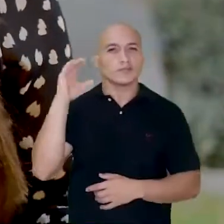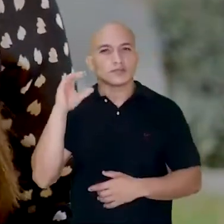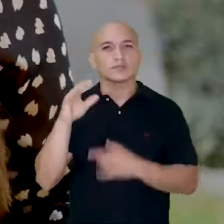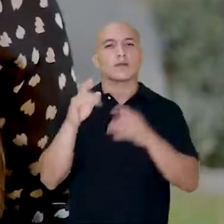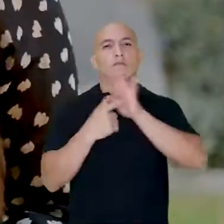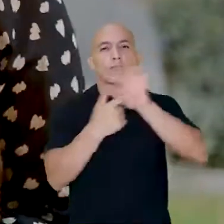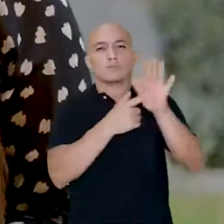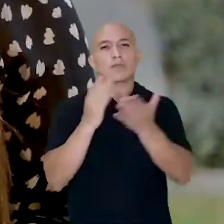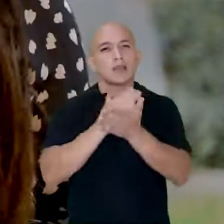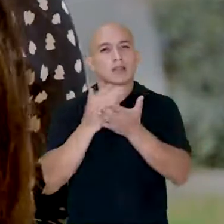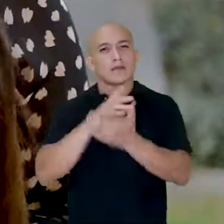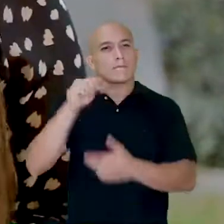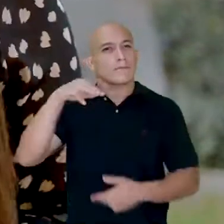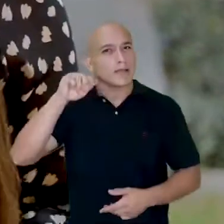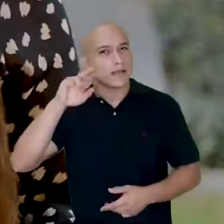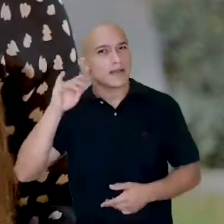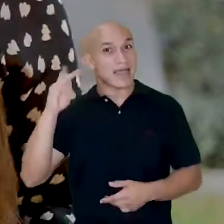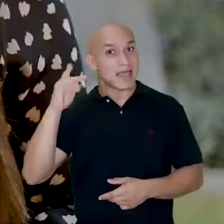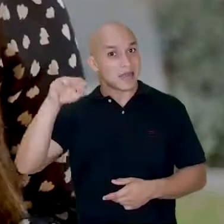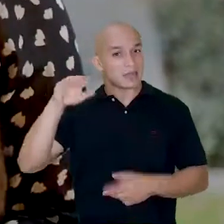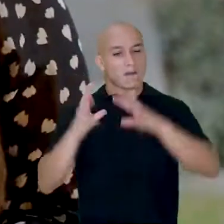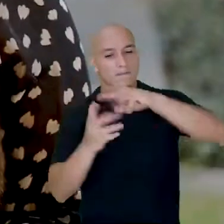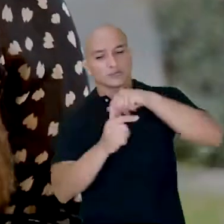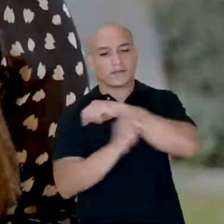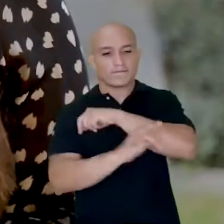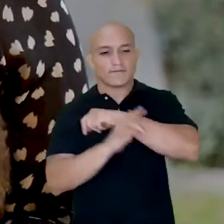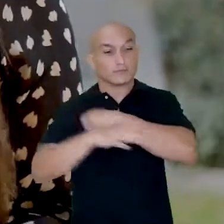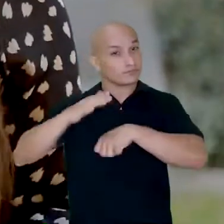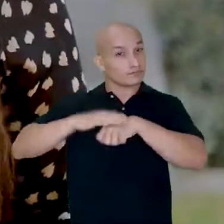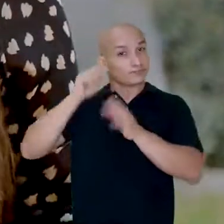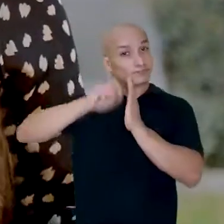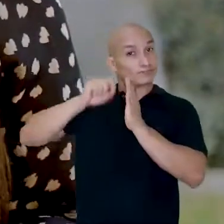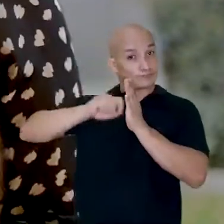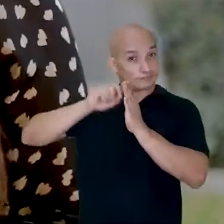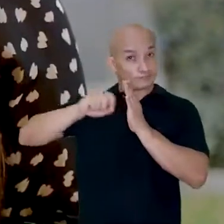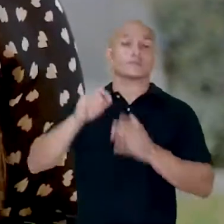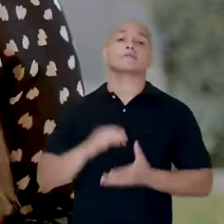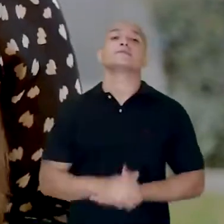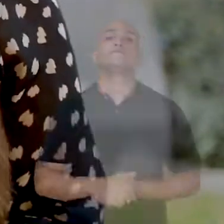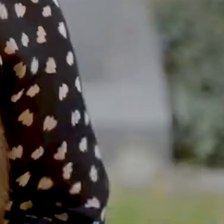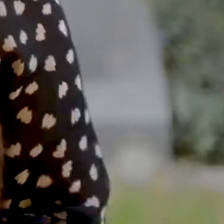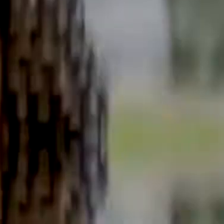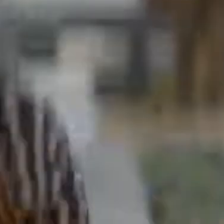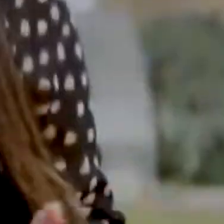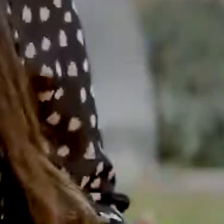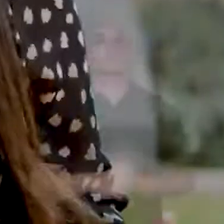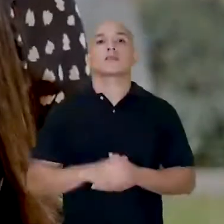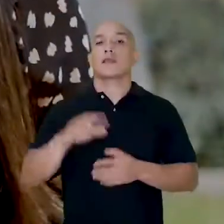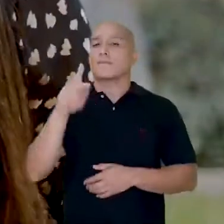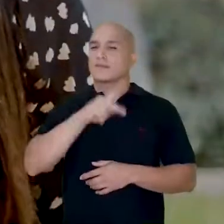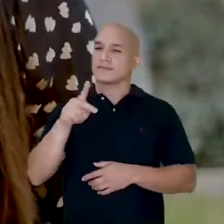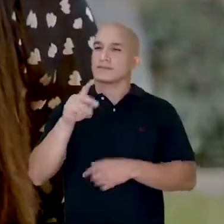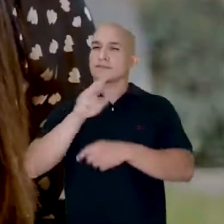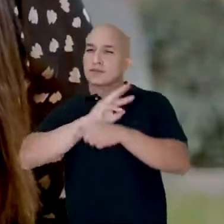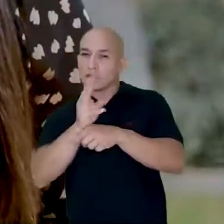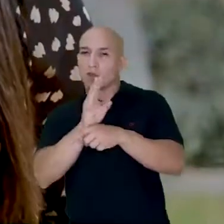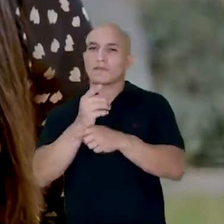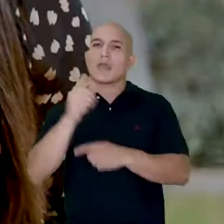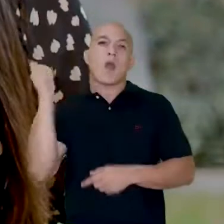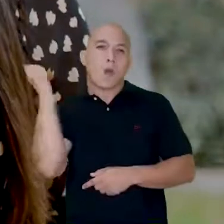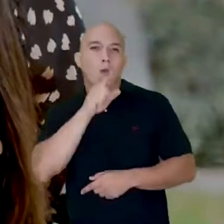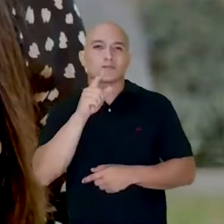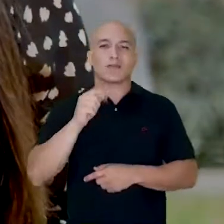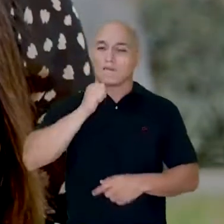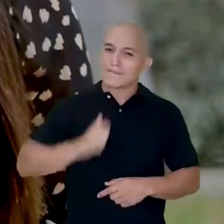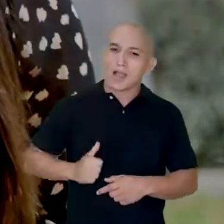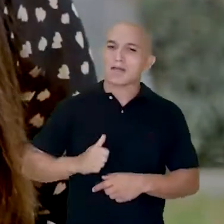científico, com encenação de peças do livro Maria Helena no Mundo da Física, escrita pela própria professora. Professores da UEMA foram contemplados